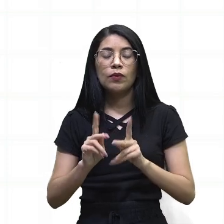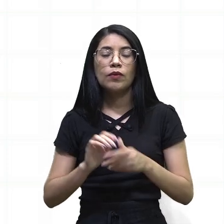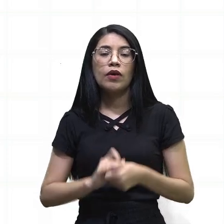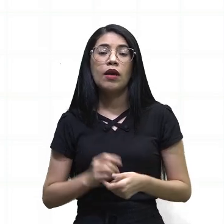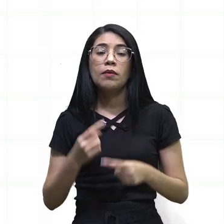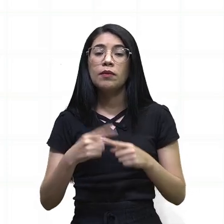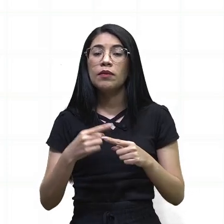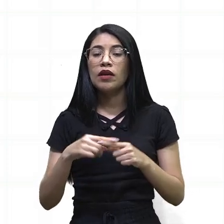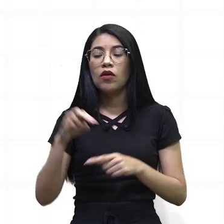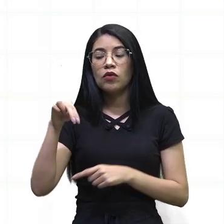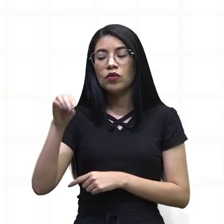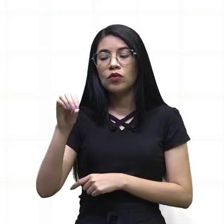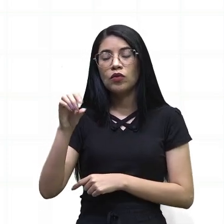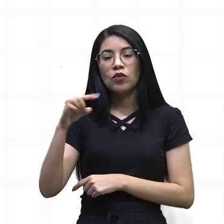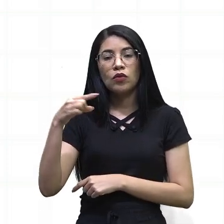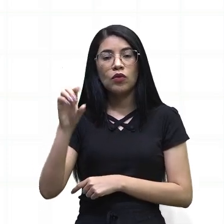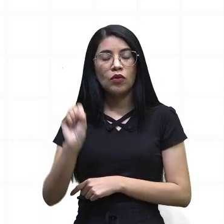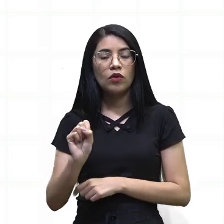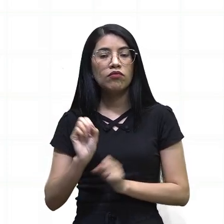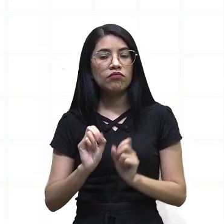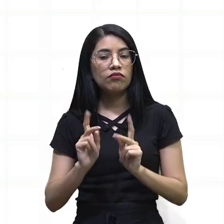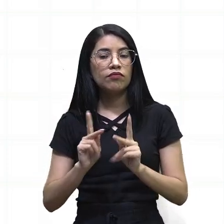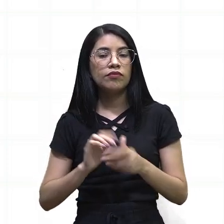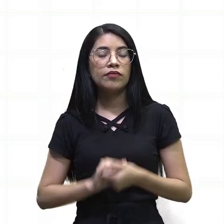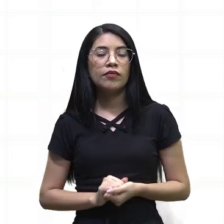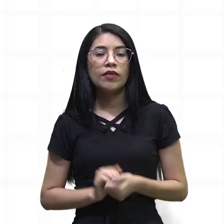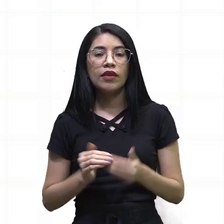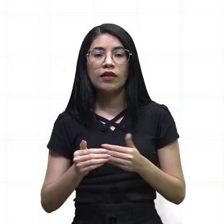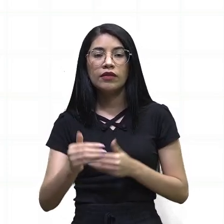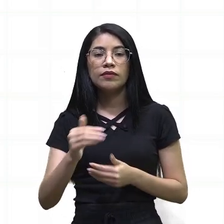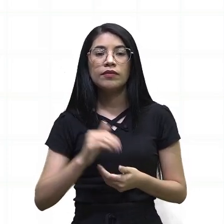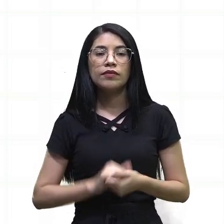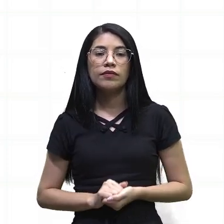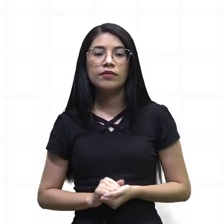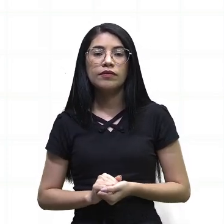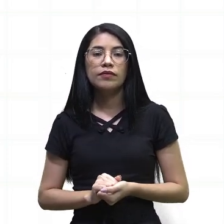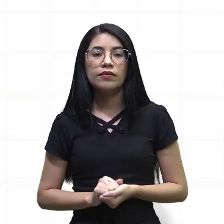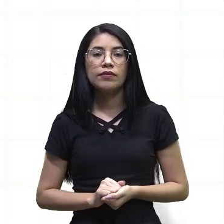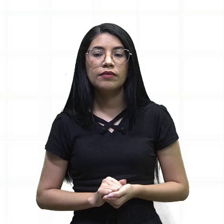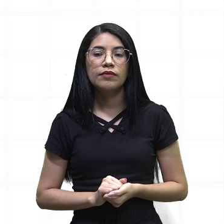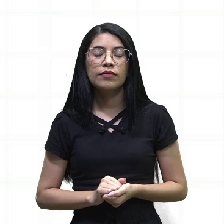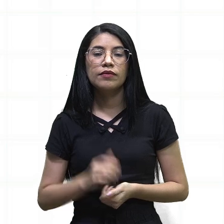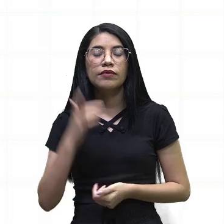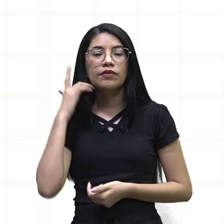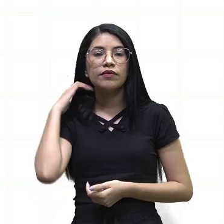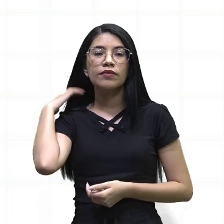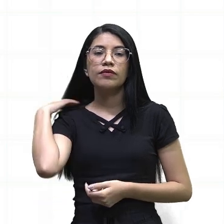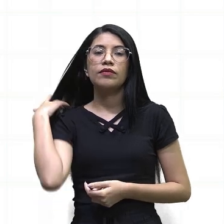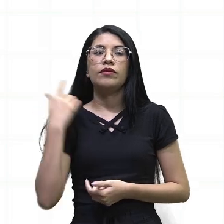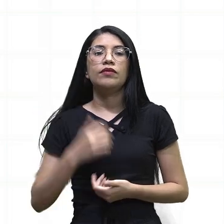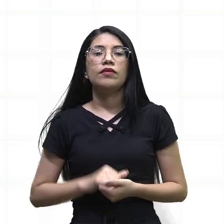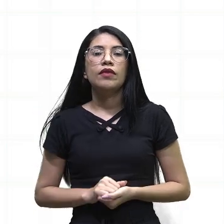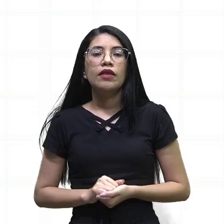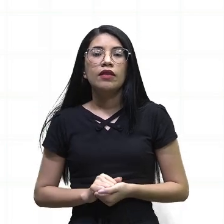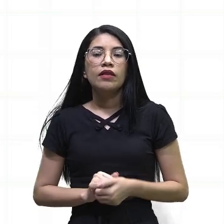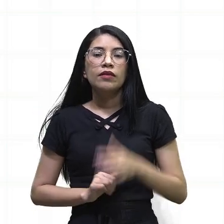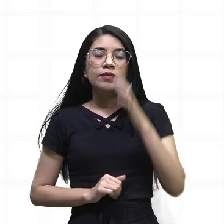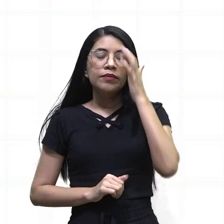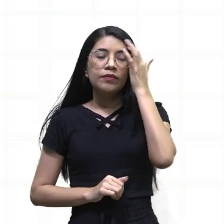é o nós. Certo, gente? Vamos lá, continuar. Vamos agora falar sobre o sujeito